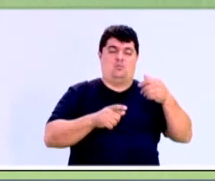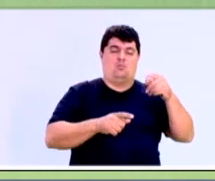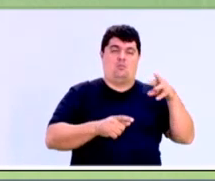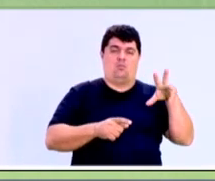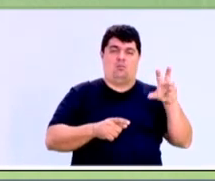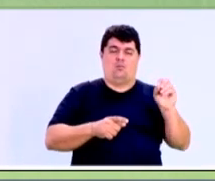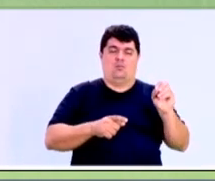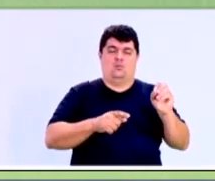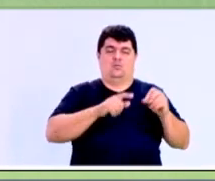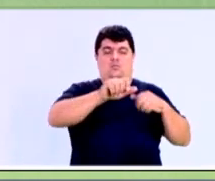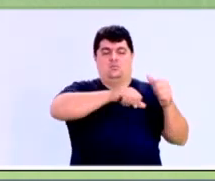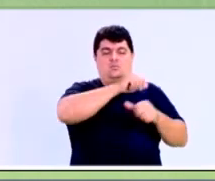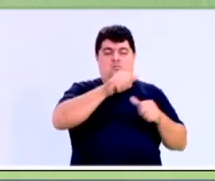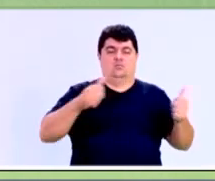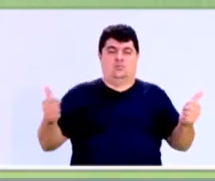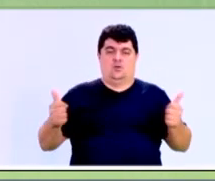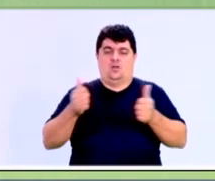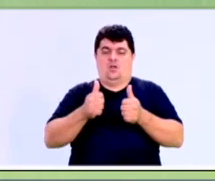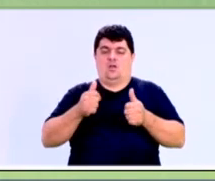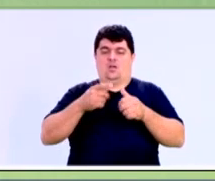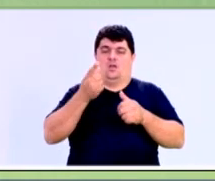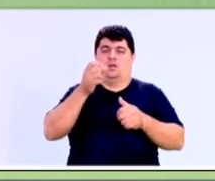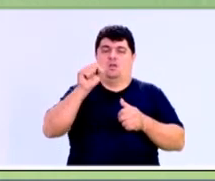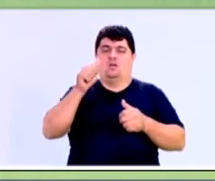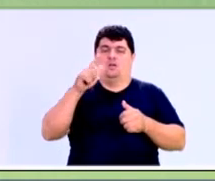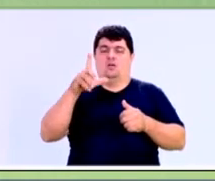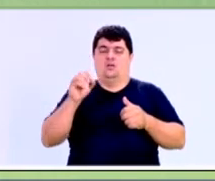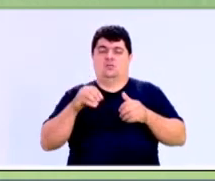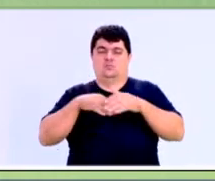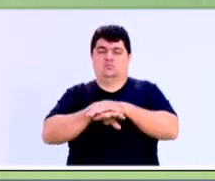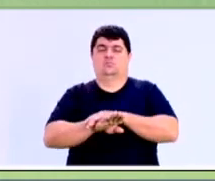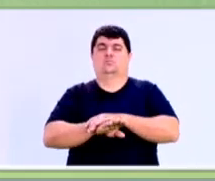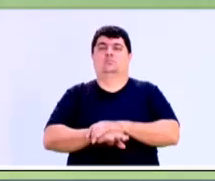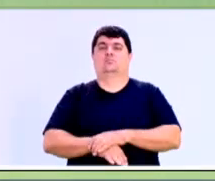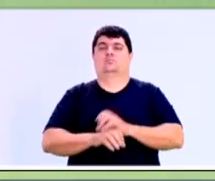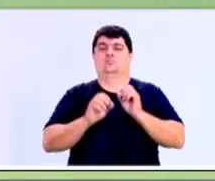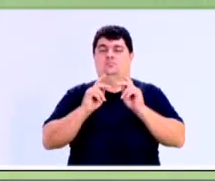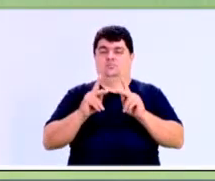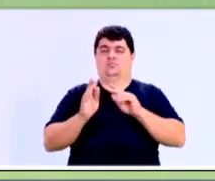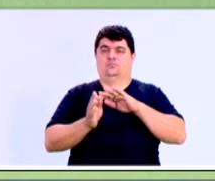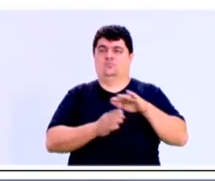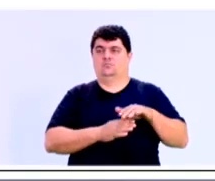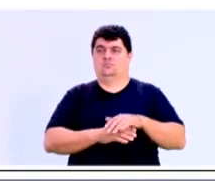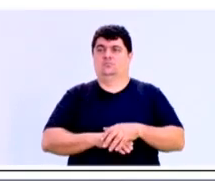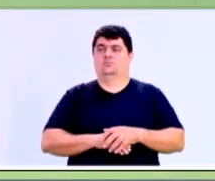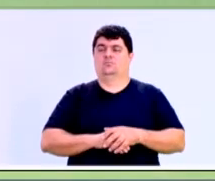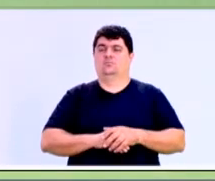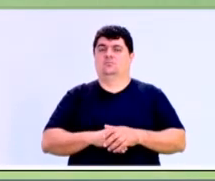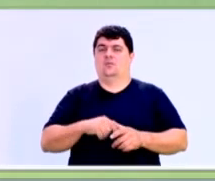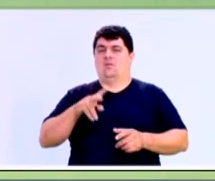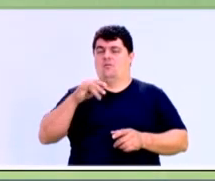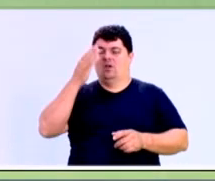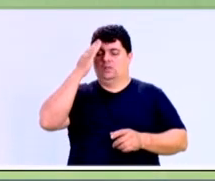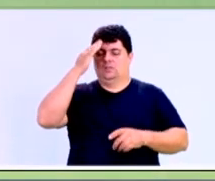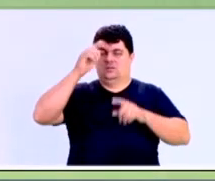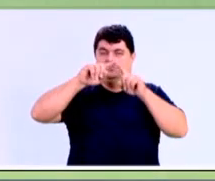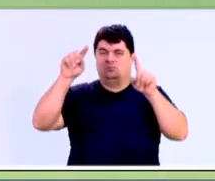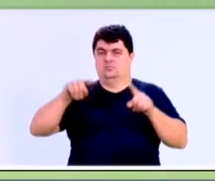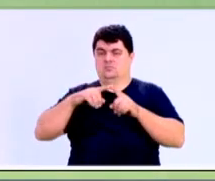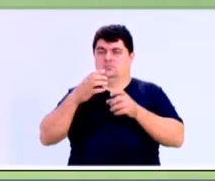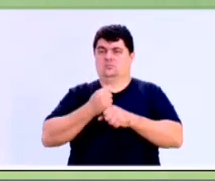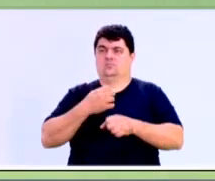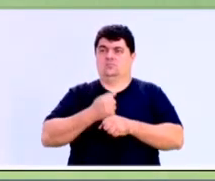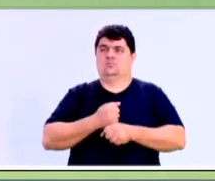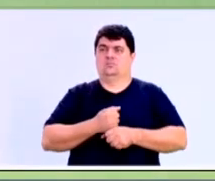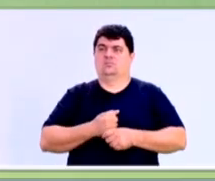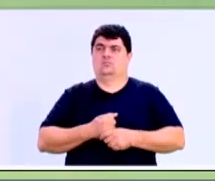circulante financeiro, é chamado o de saldo em tesouraria, correto? Quando a gente fizer os cálculos, a gente faz mais comentários. O